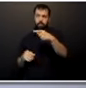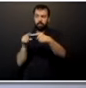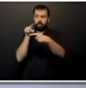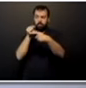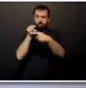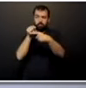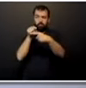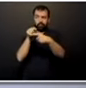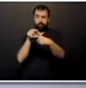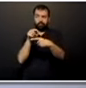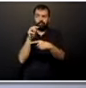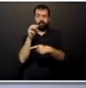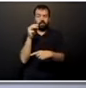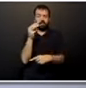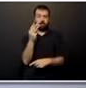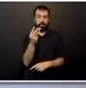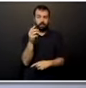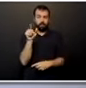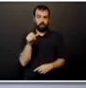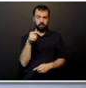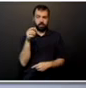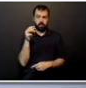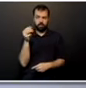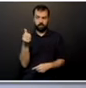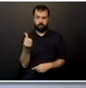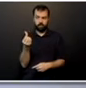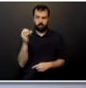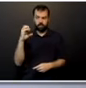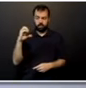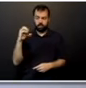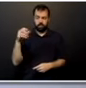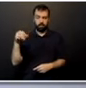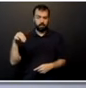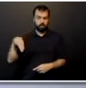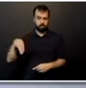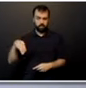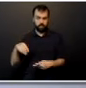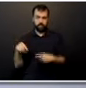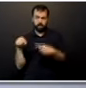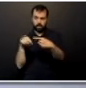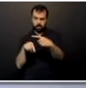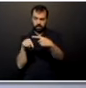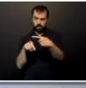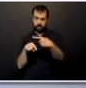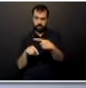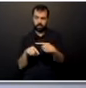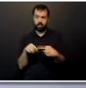equivale a 7200000 cm no real